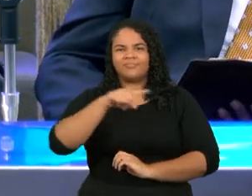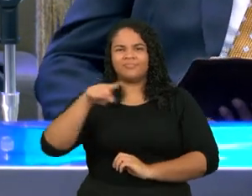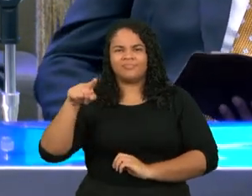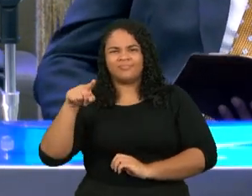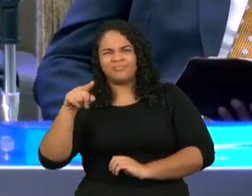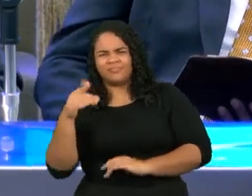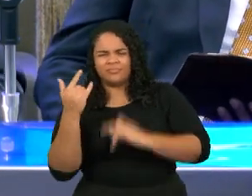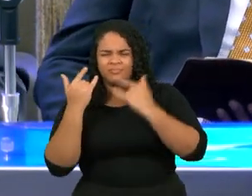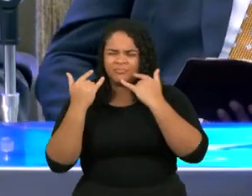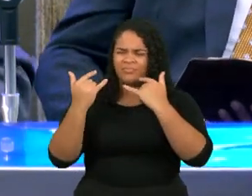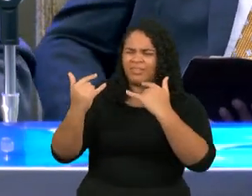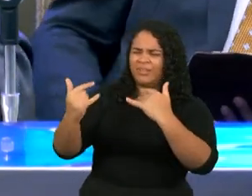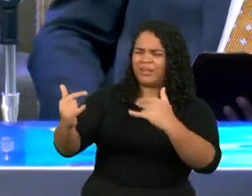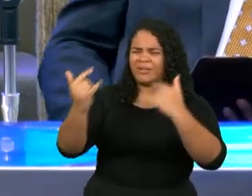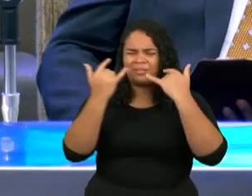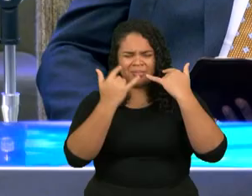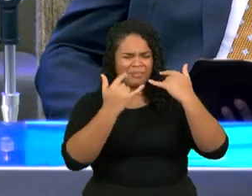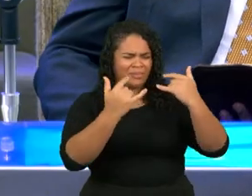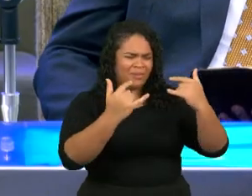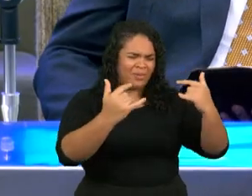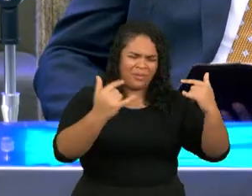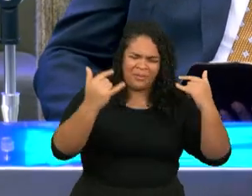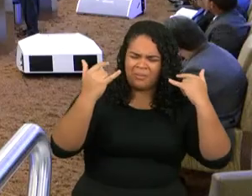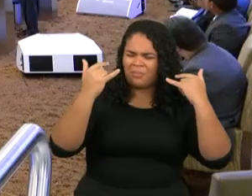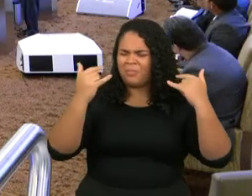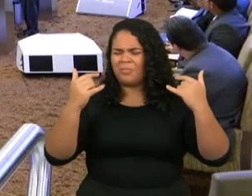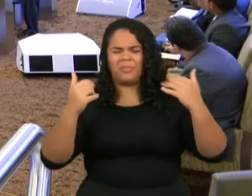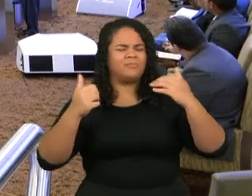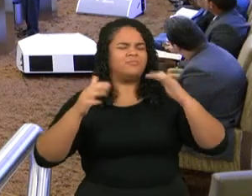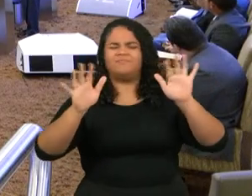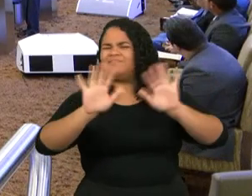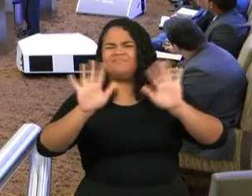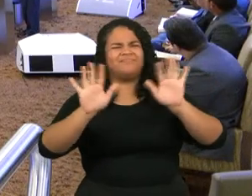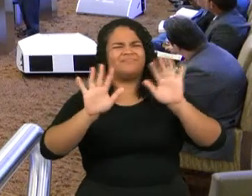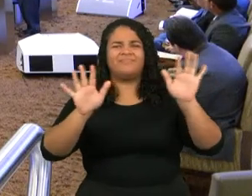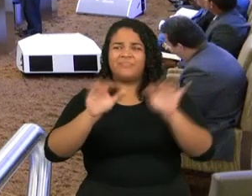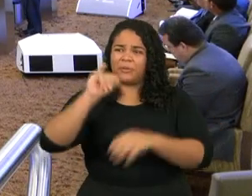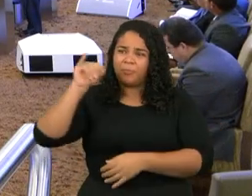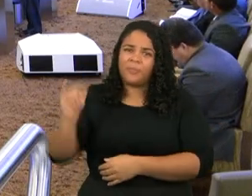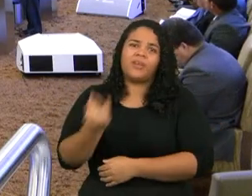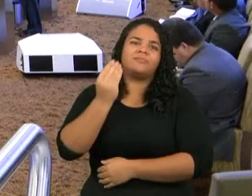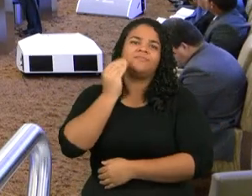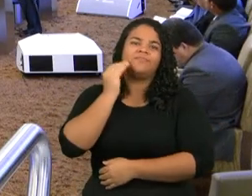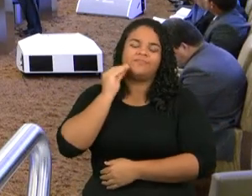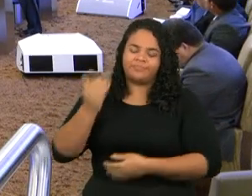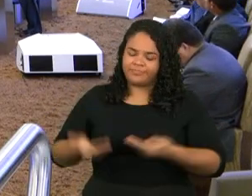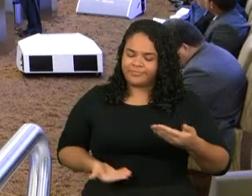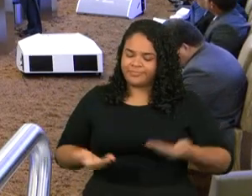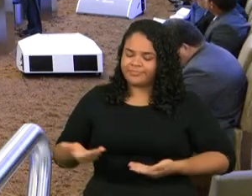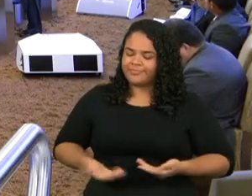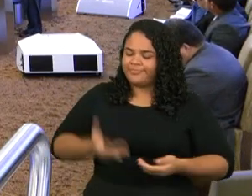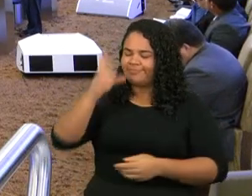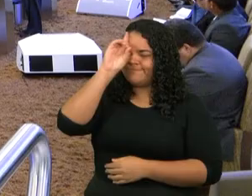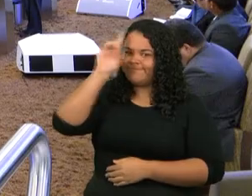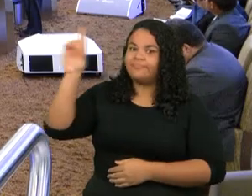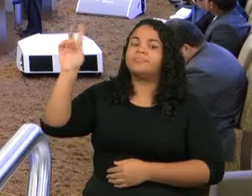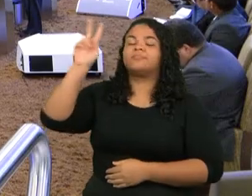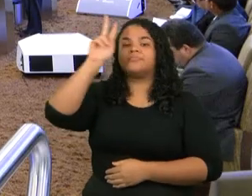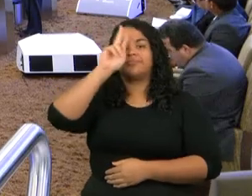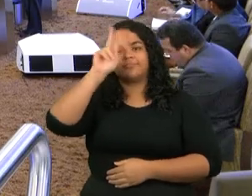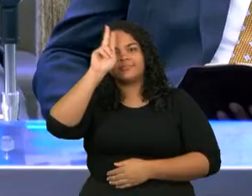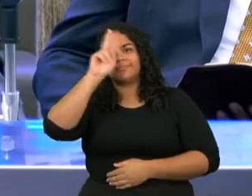a igreja que estava na cidade de Corinto uma cidade extremamente corrompida